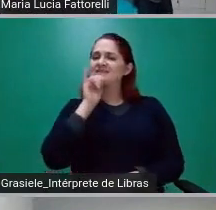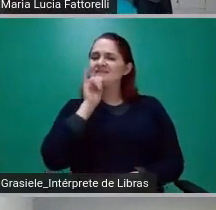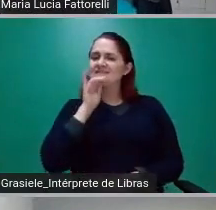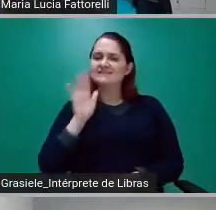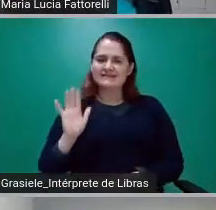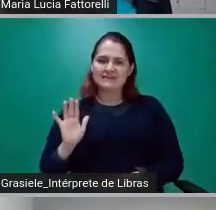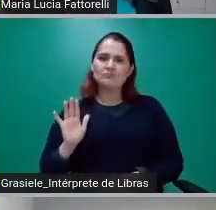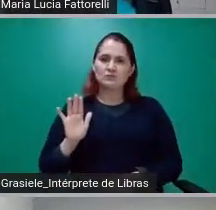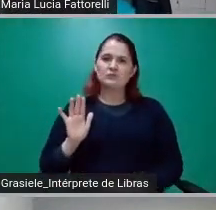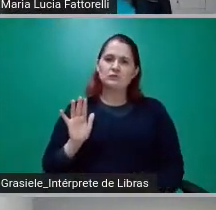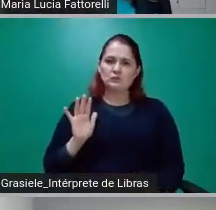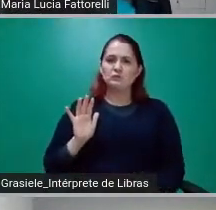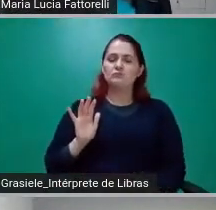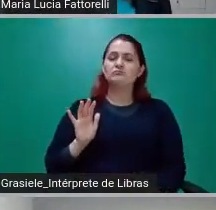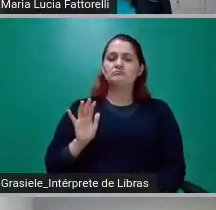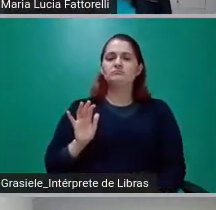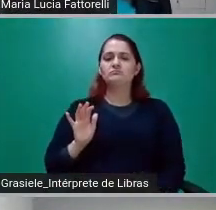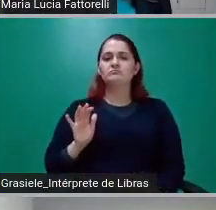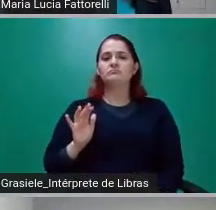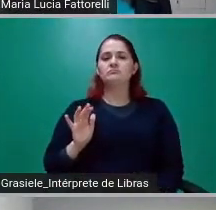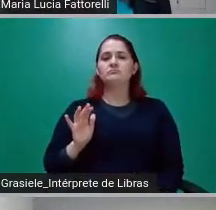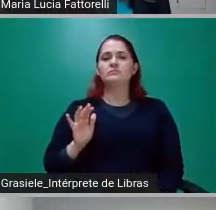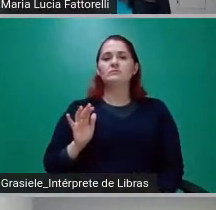materializaria no